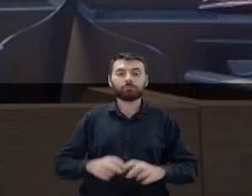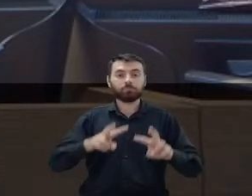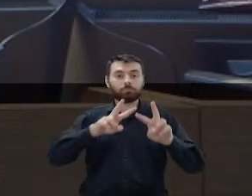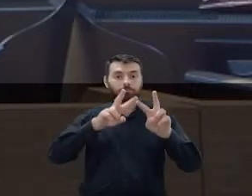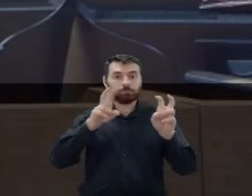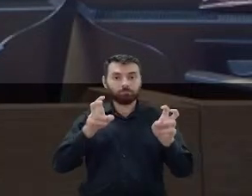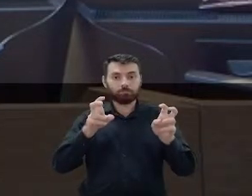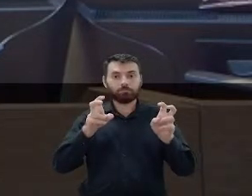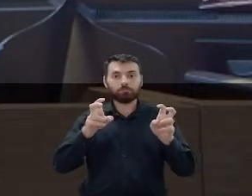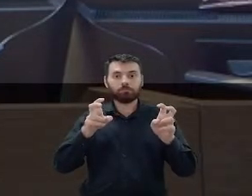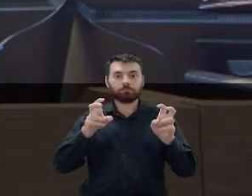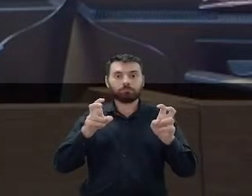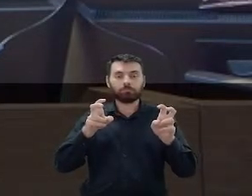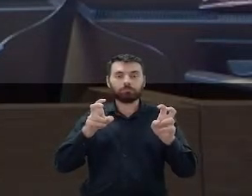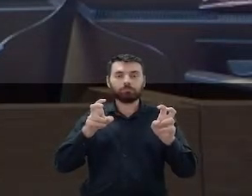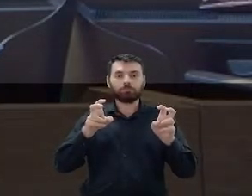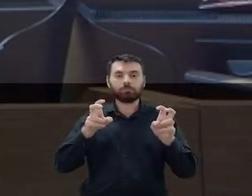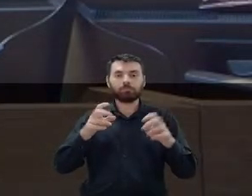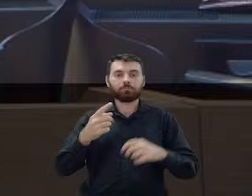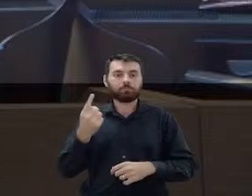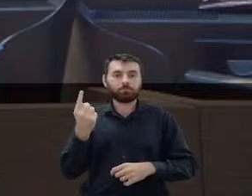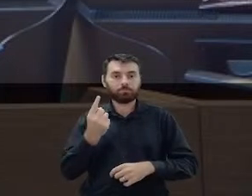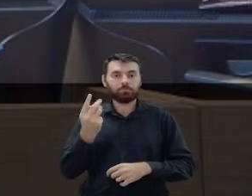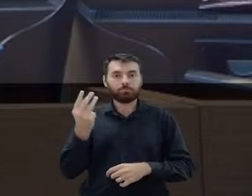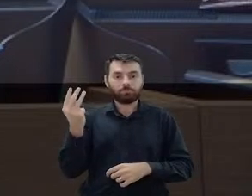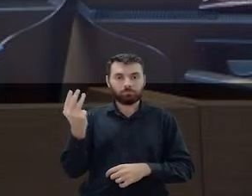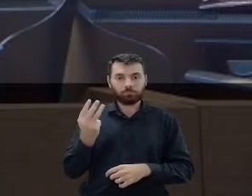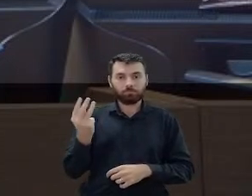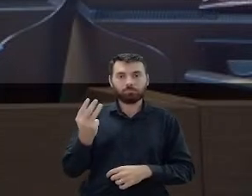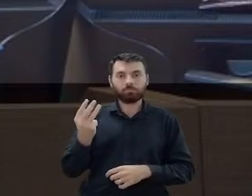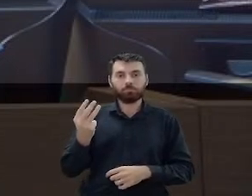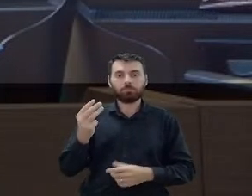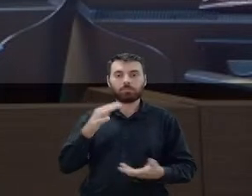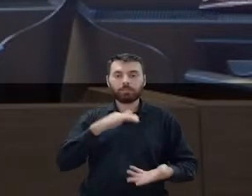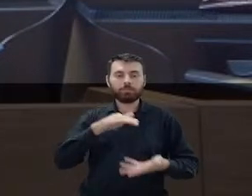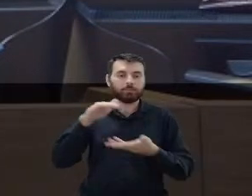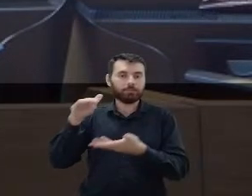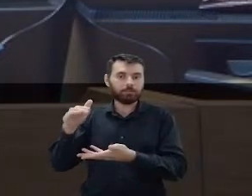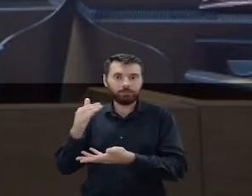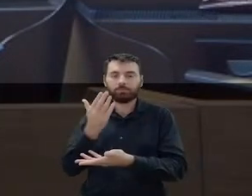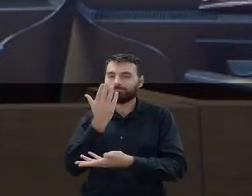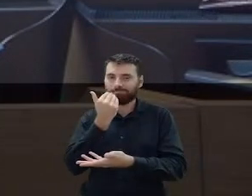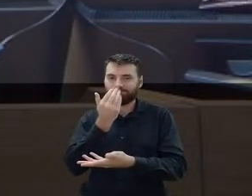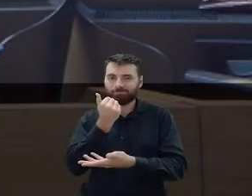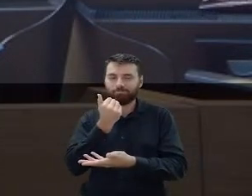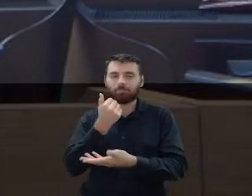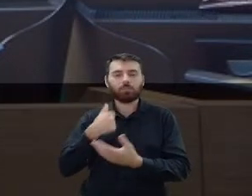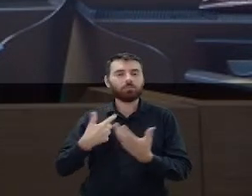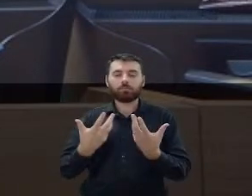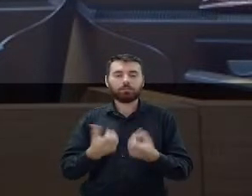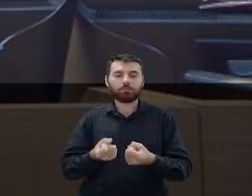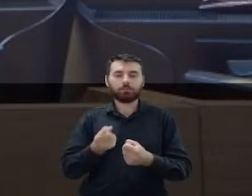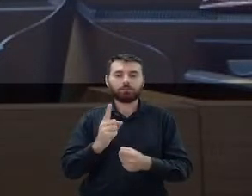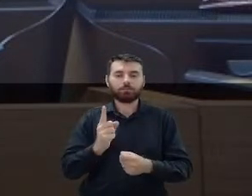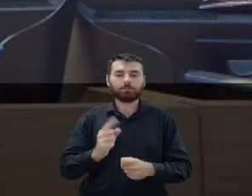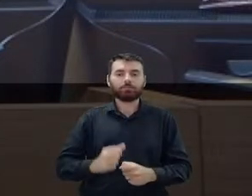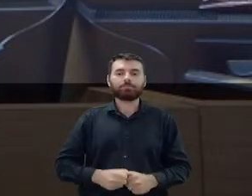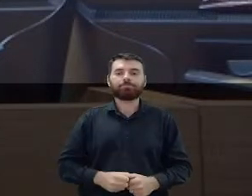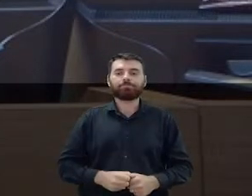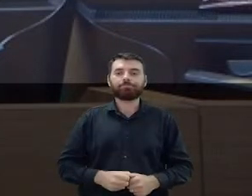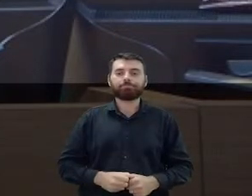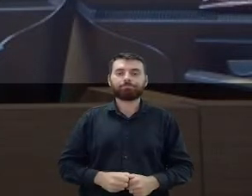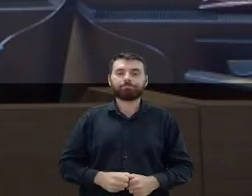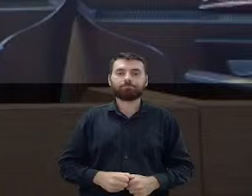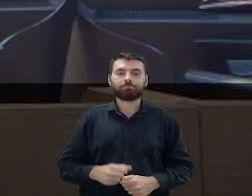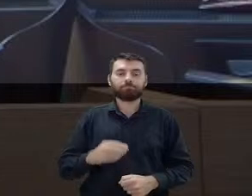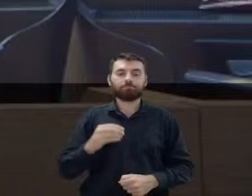integração da 13ª sexta alimentação. Estou negando o provimento. Diferenças reflexas